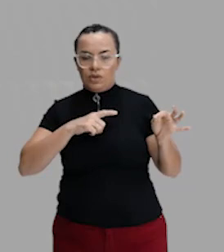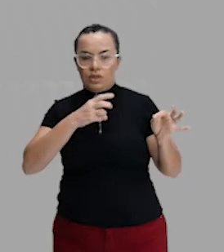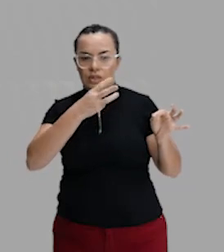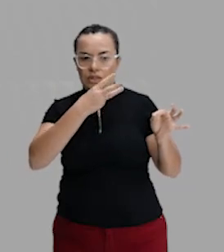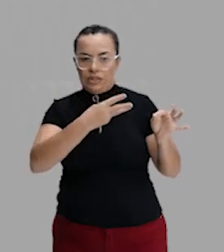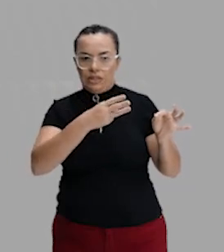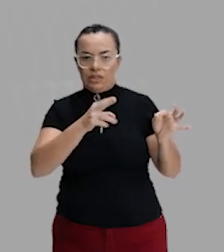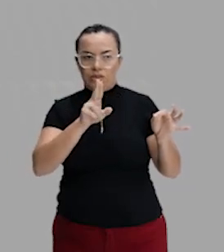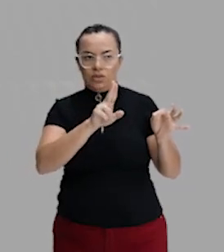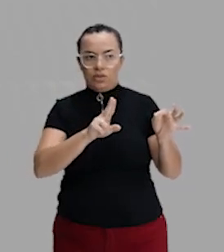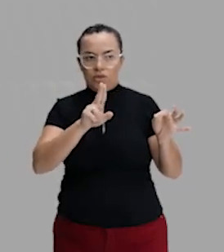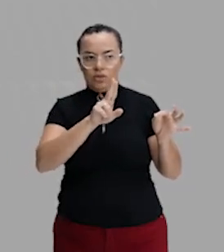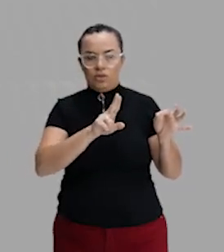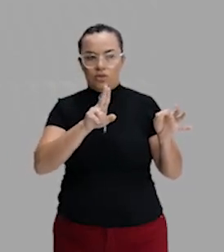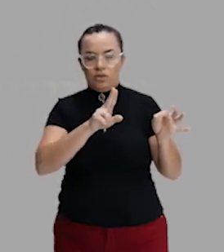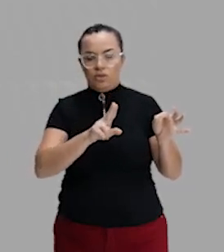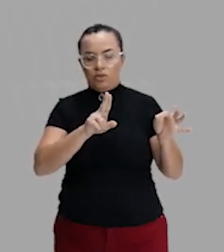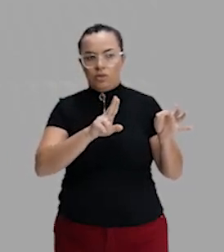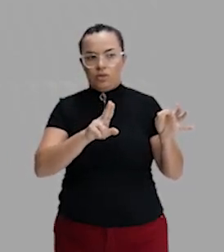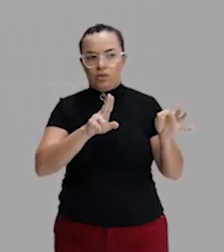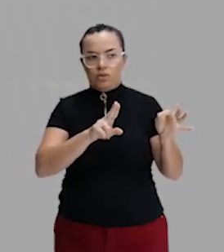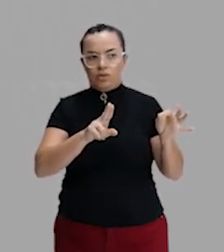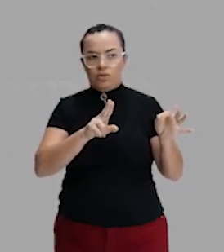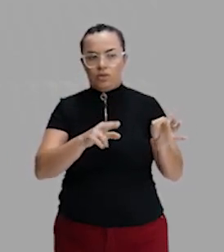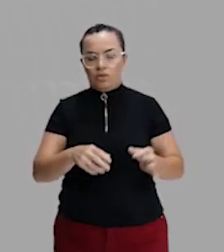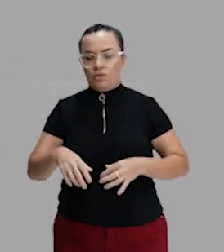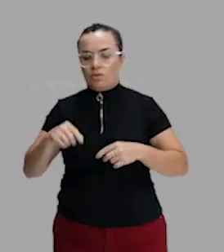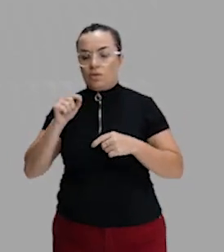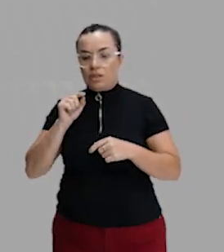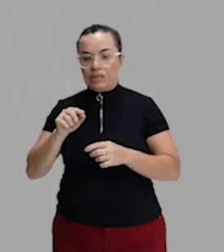para cá, o foco vai estar onde? No 4, né?